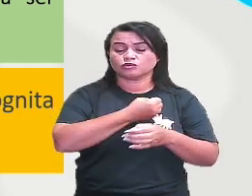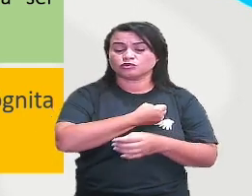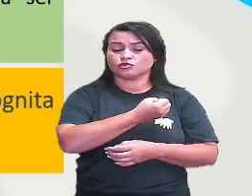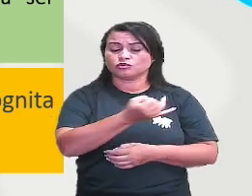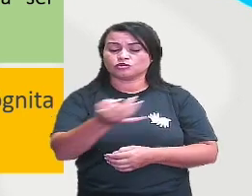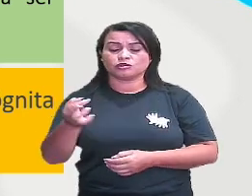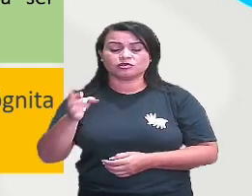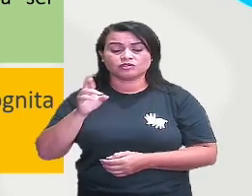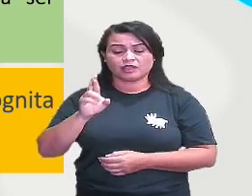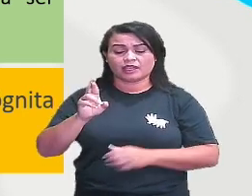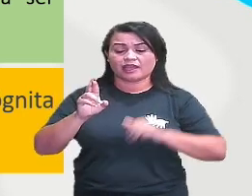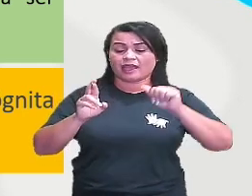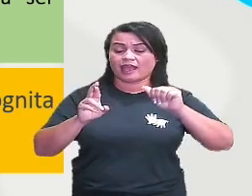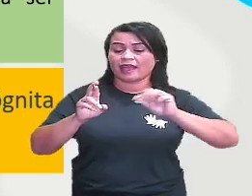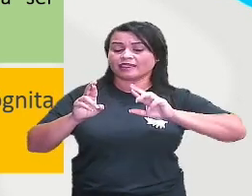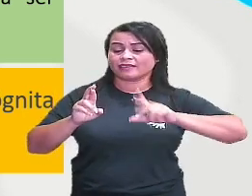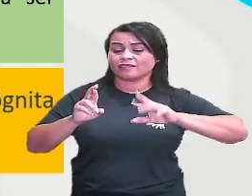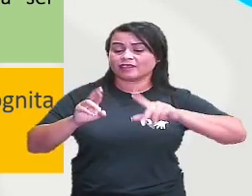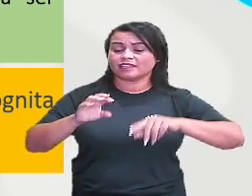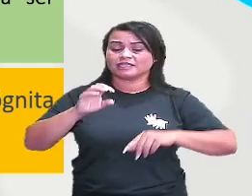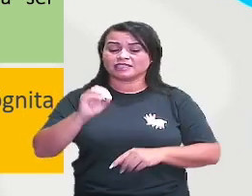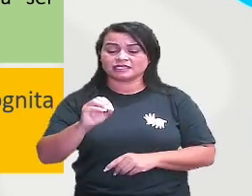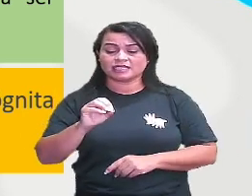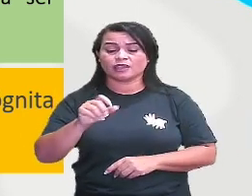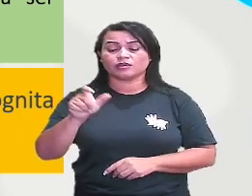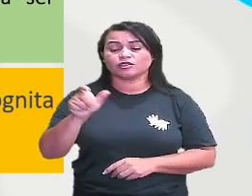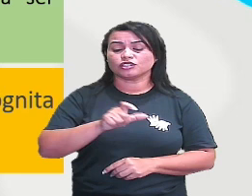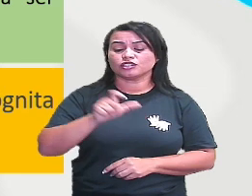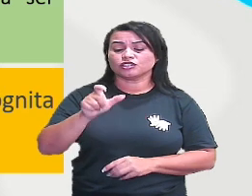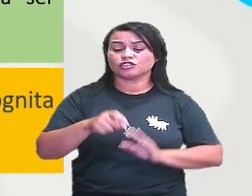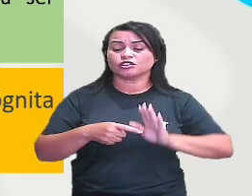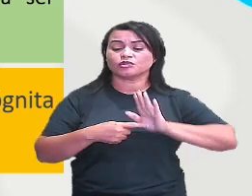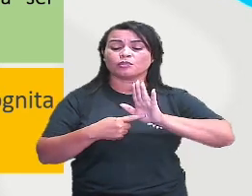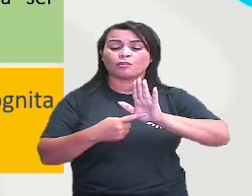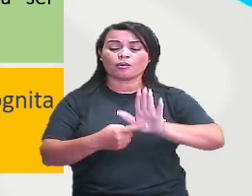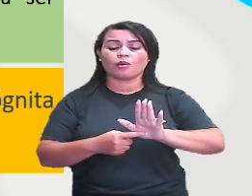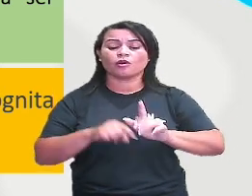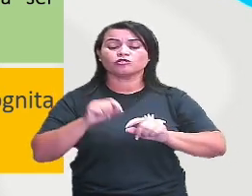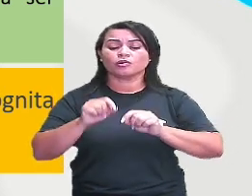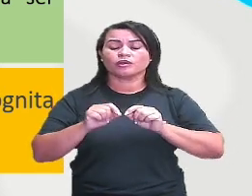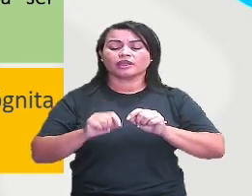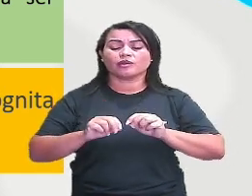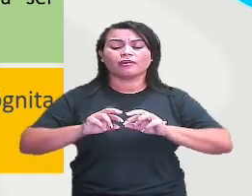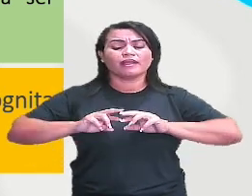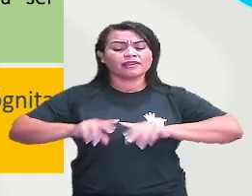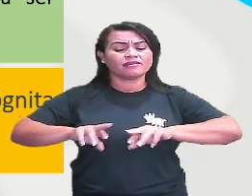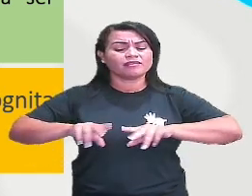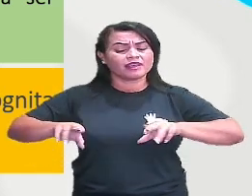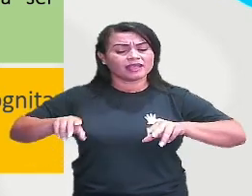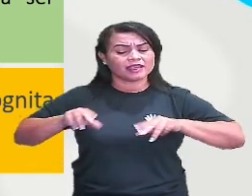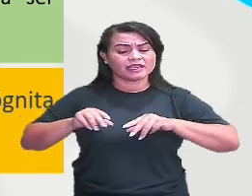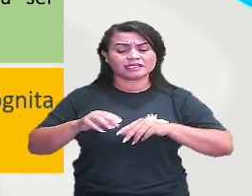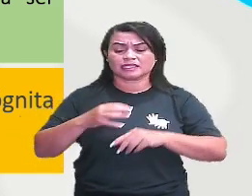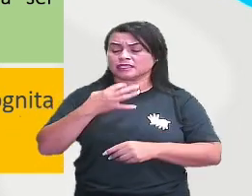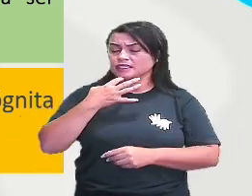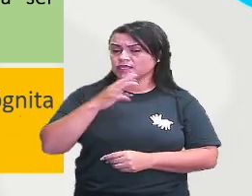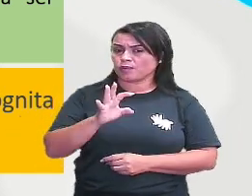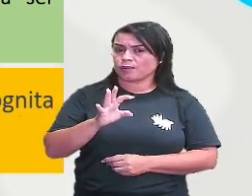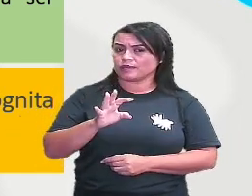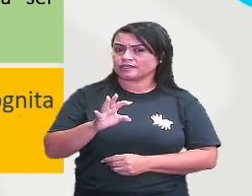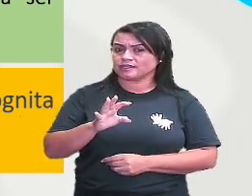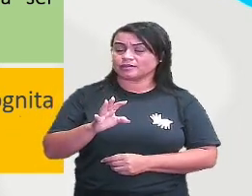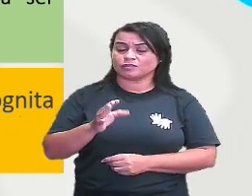A diferente de 0, e x representa uma variável que não conhecemos,